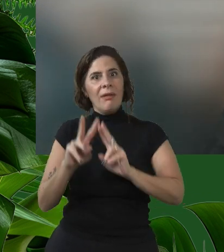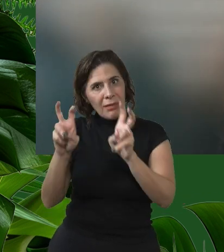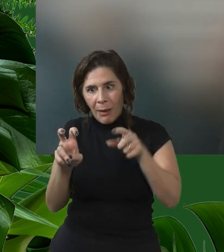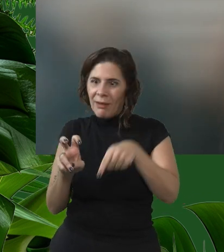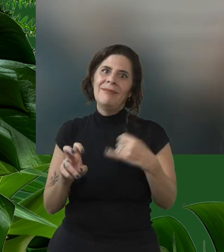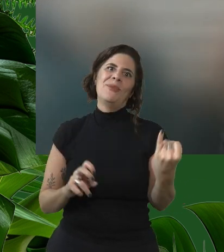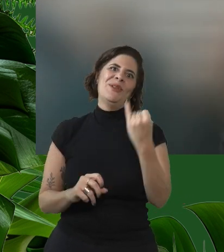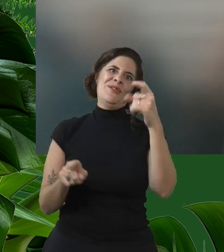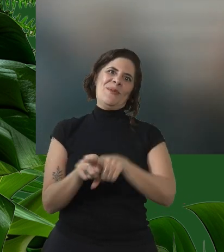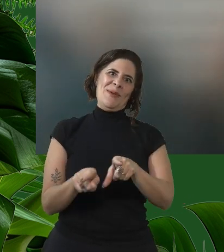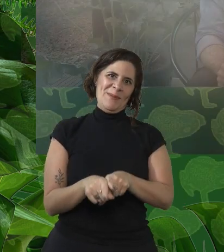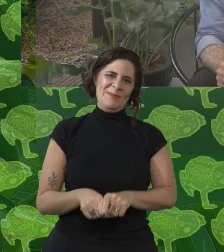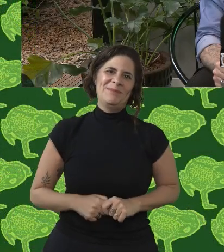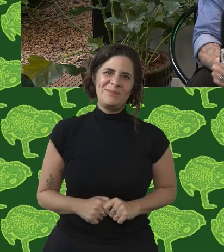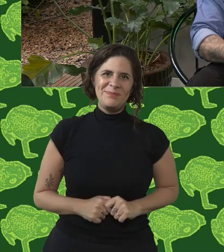assistem nessa live.